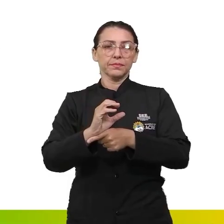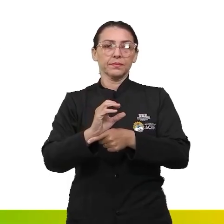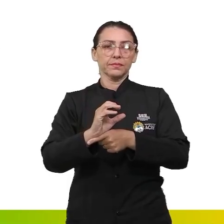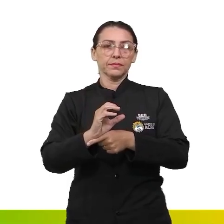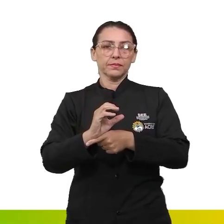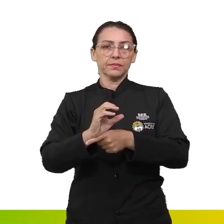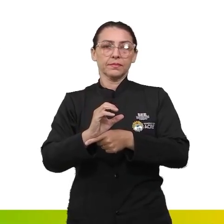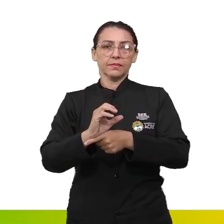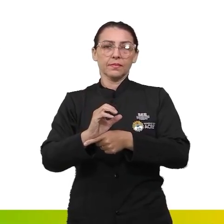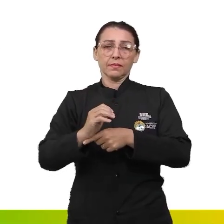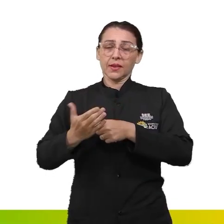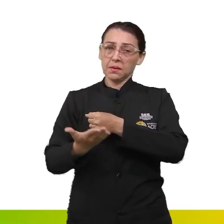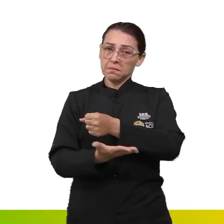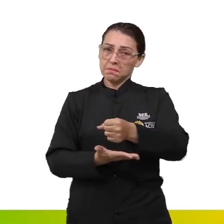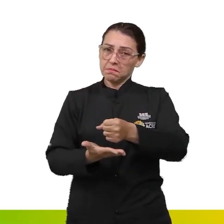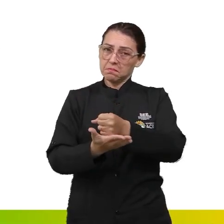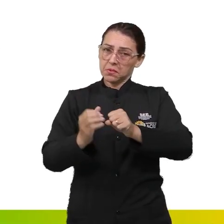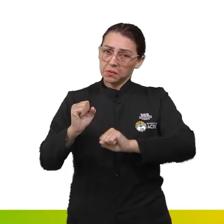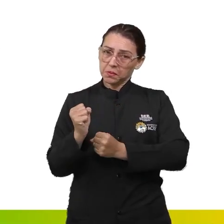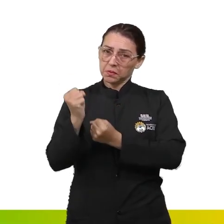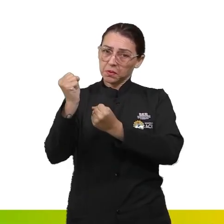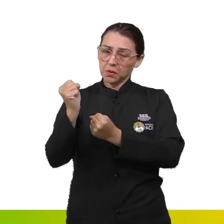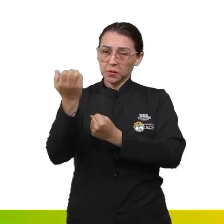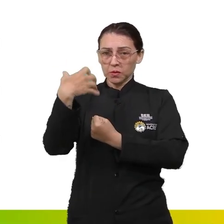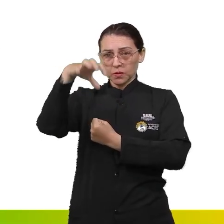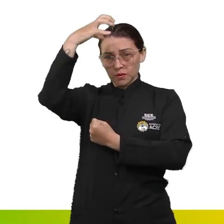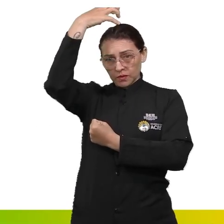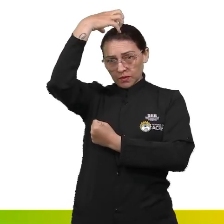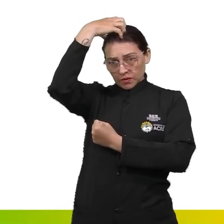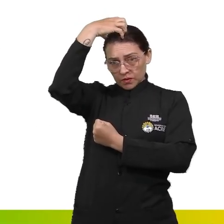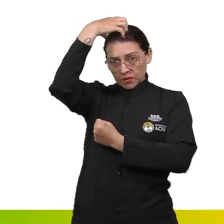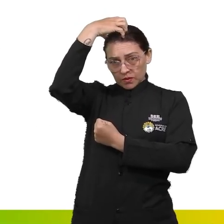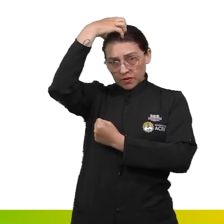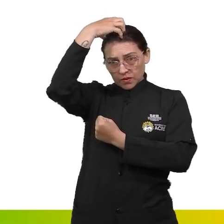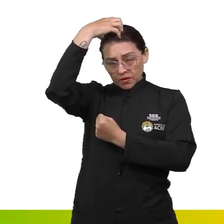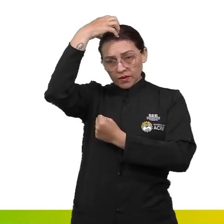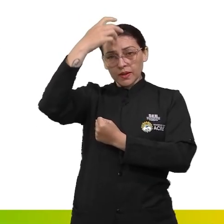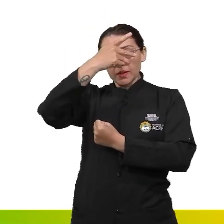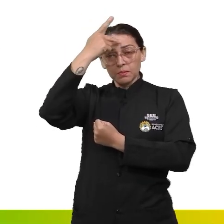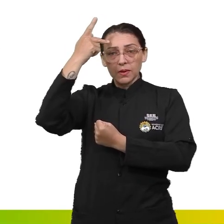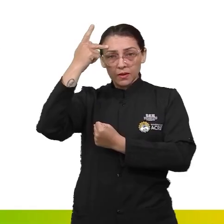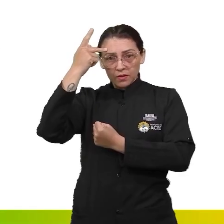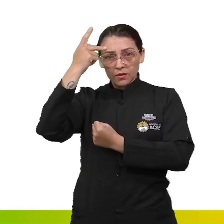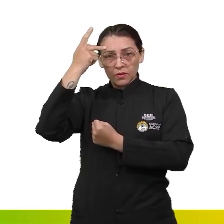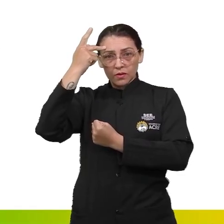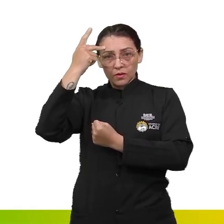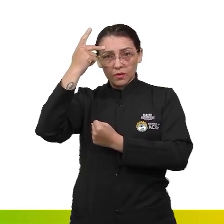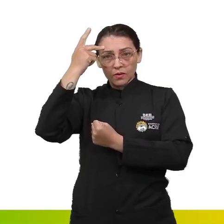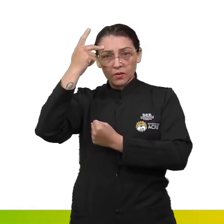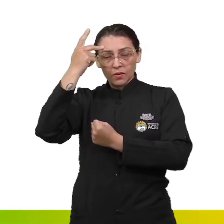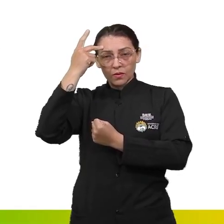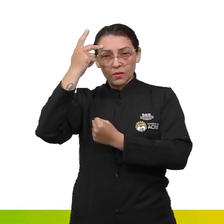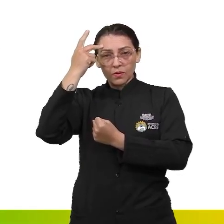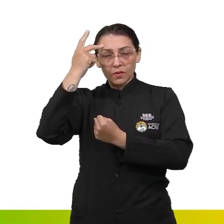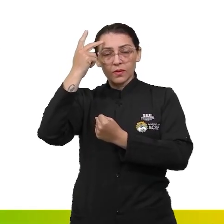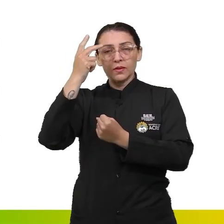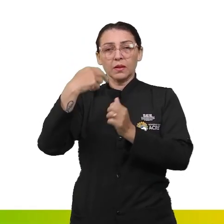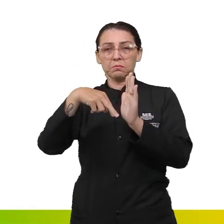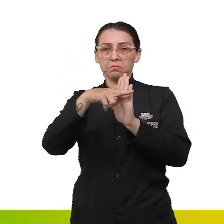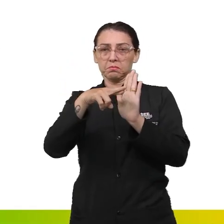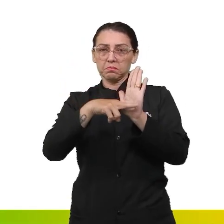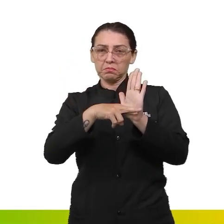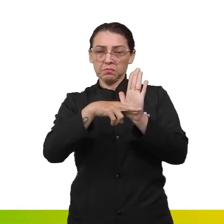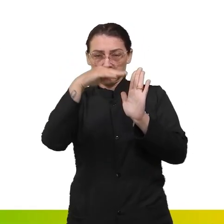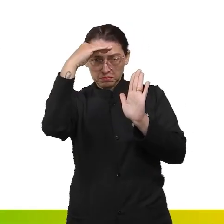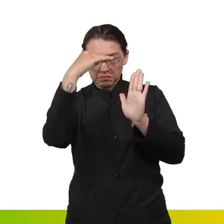C, reforçar o poder absoluto dos reis e a submissão das pessoas à hierarquia feudal.